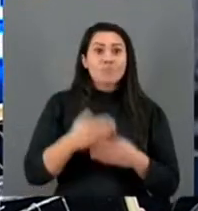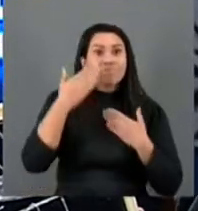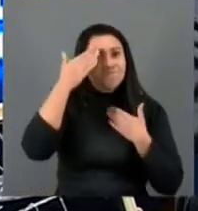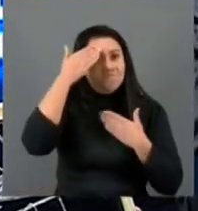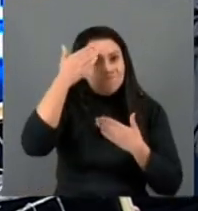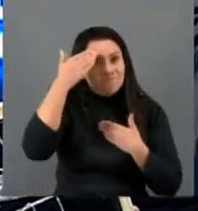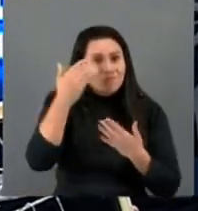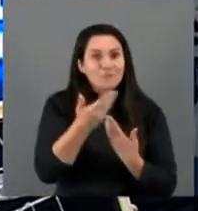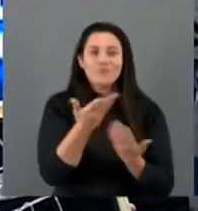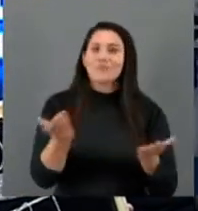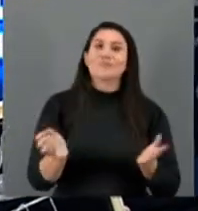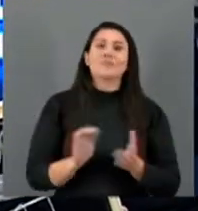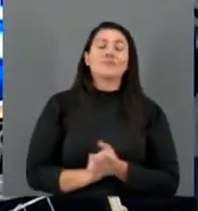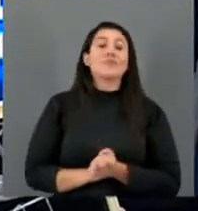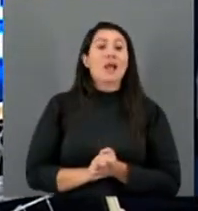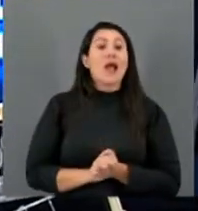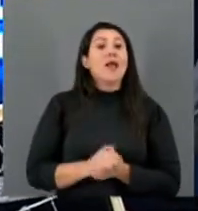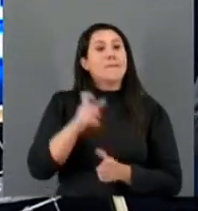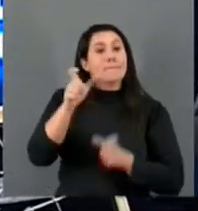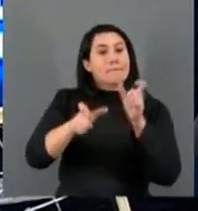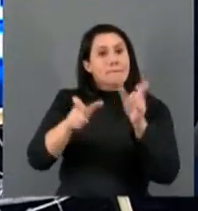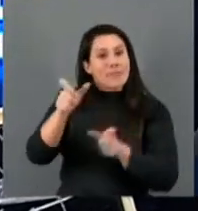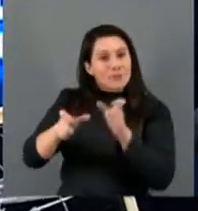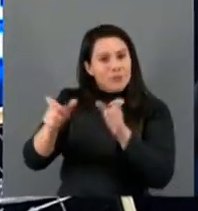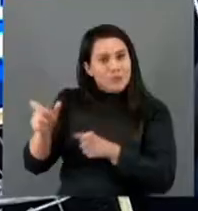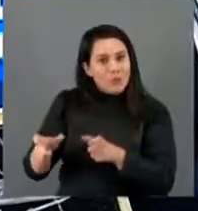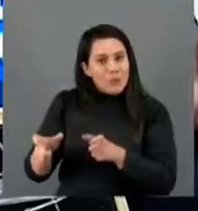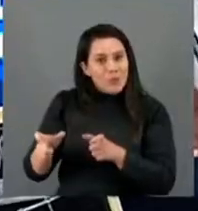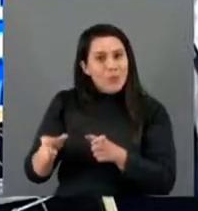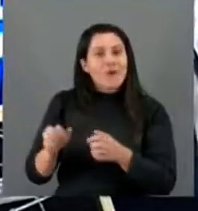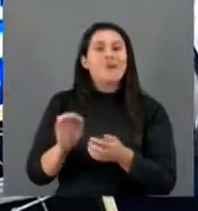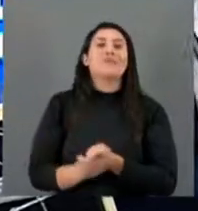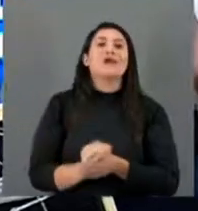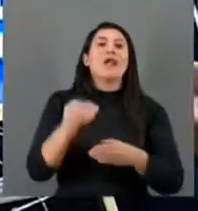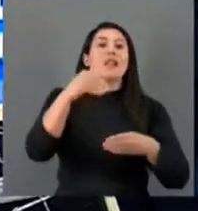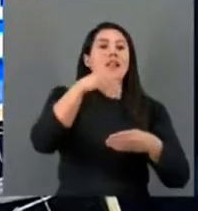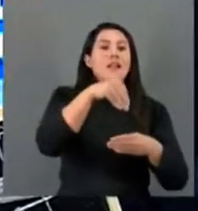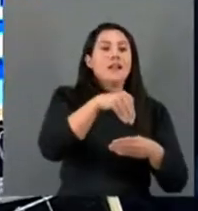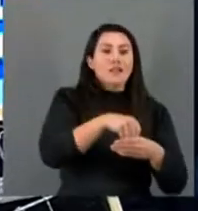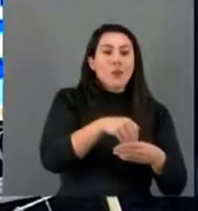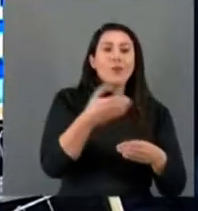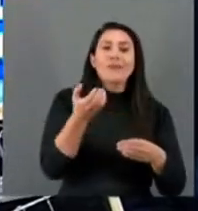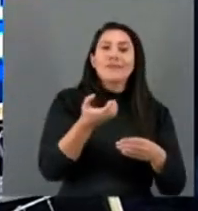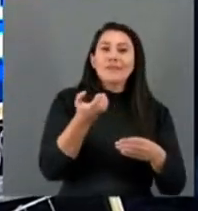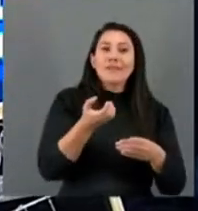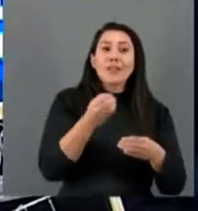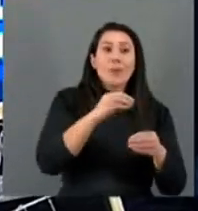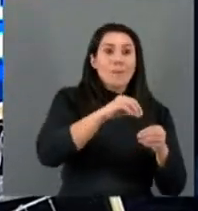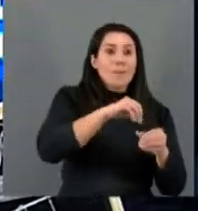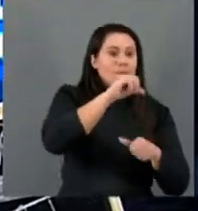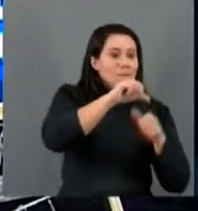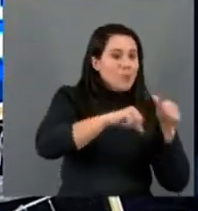Pessoas que são eleitores ou foram eleitores ou desejaram uma mudança no Brasil,